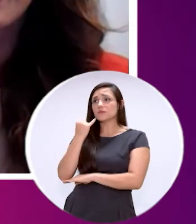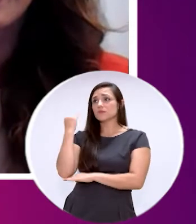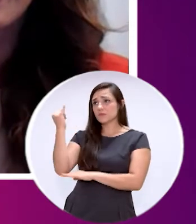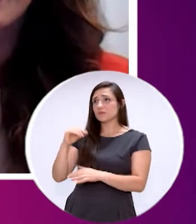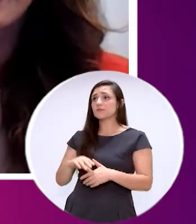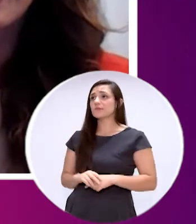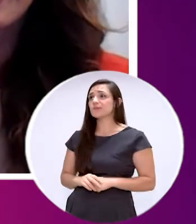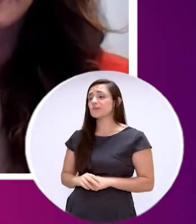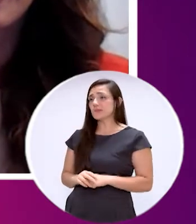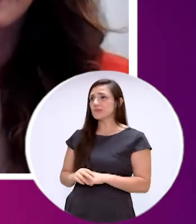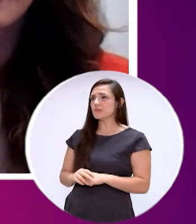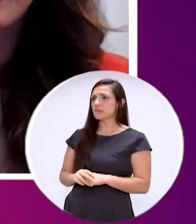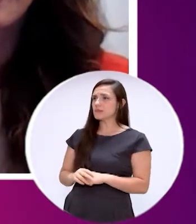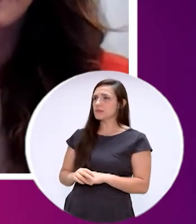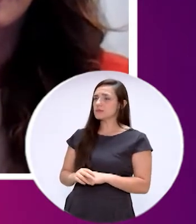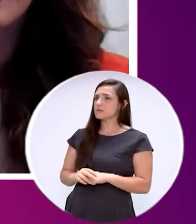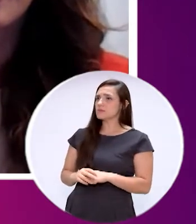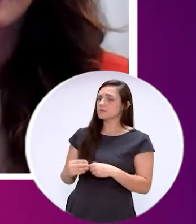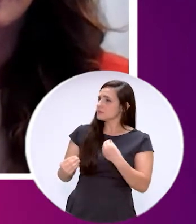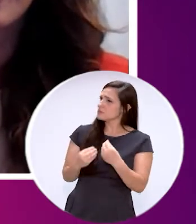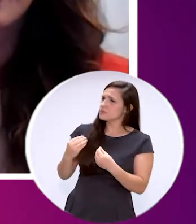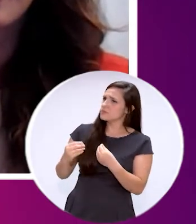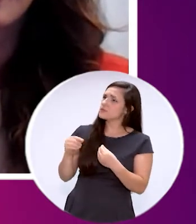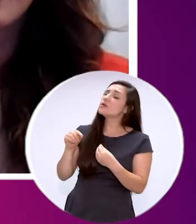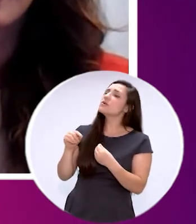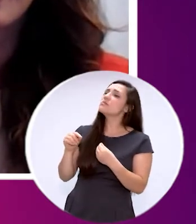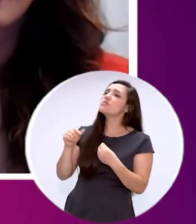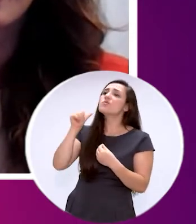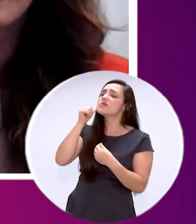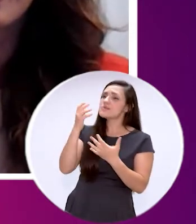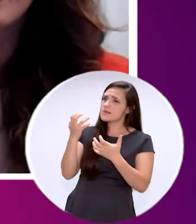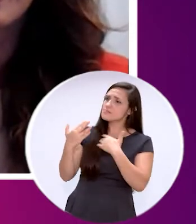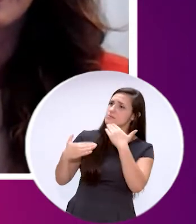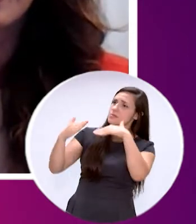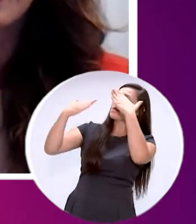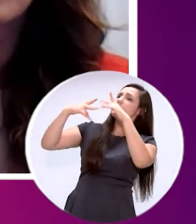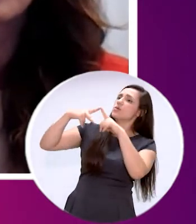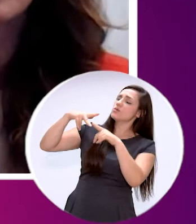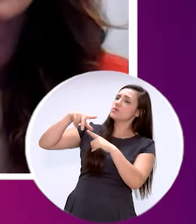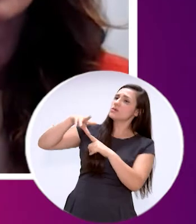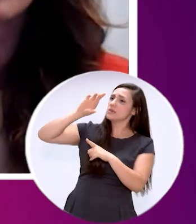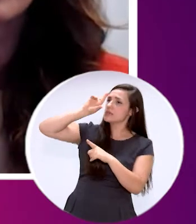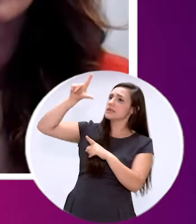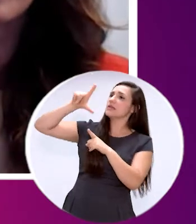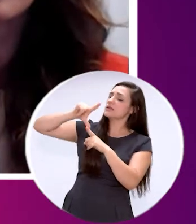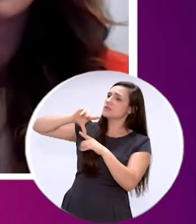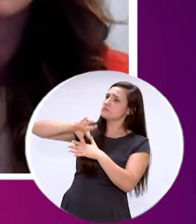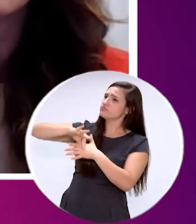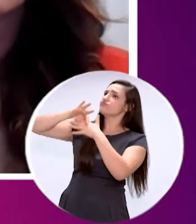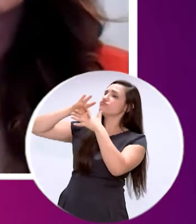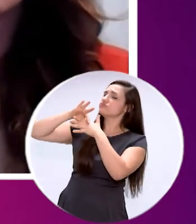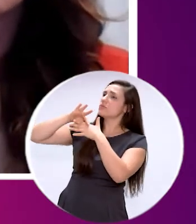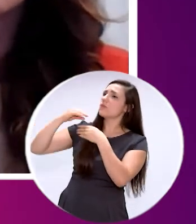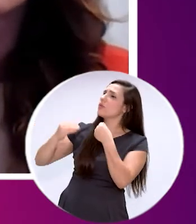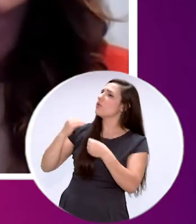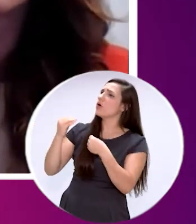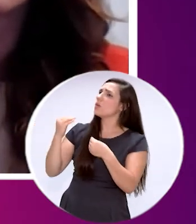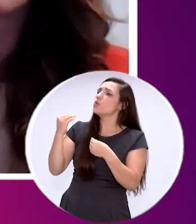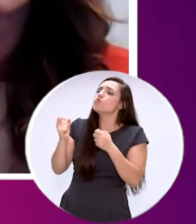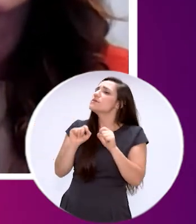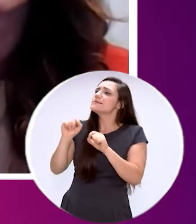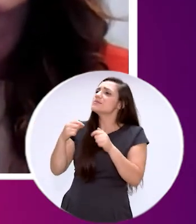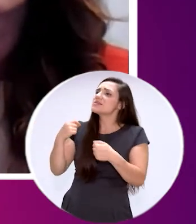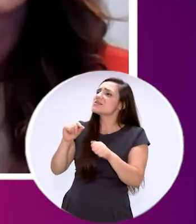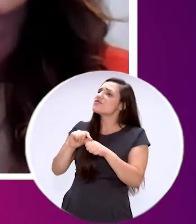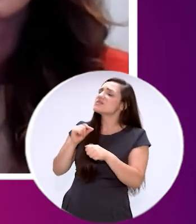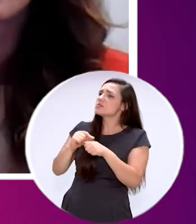mulher que almeja um alto cargo tenha, e o que ela precisa fazer, o que ela precisa procurar, o que ela precisa